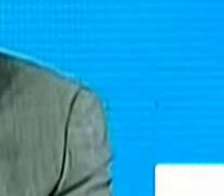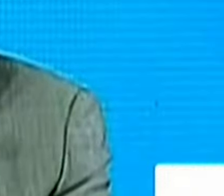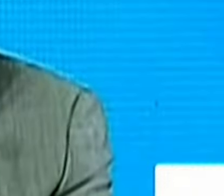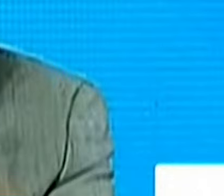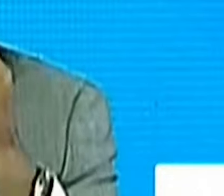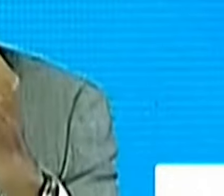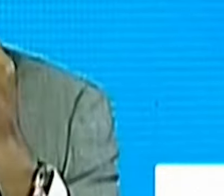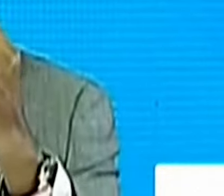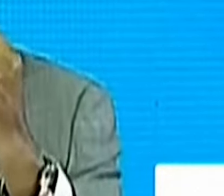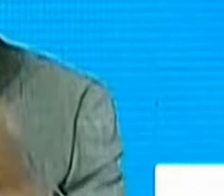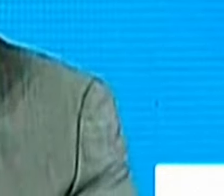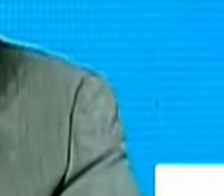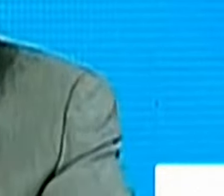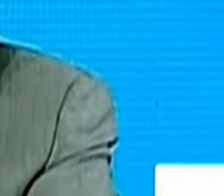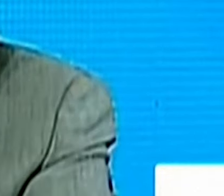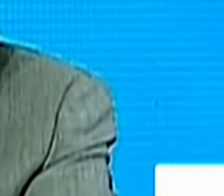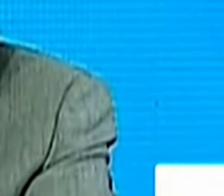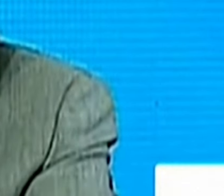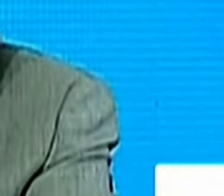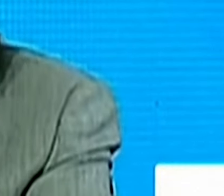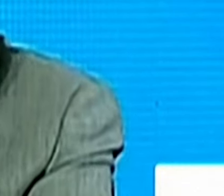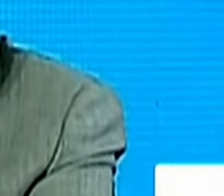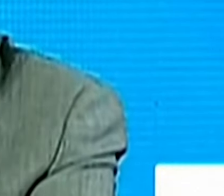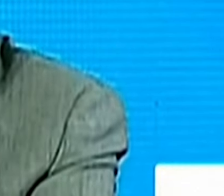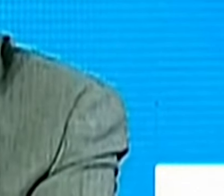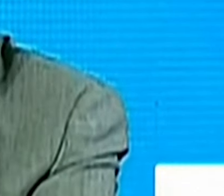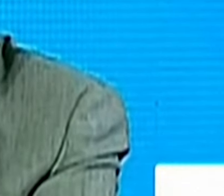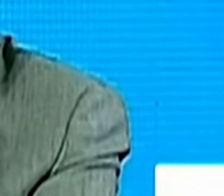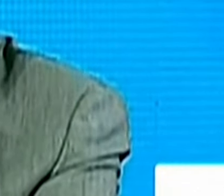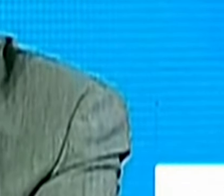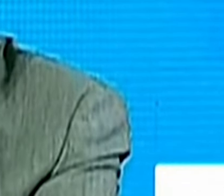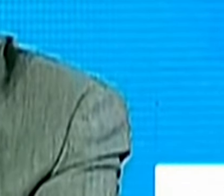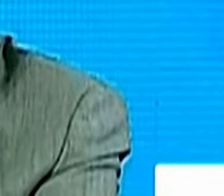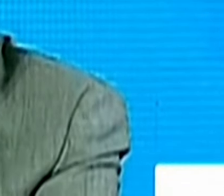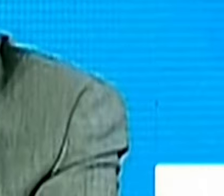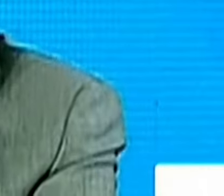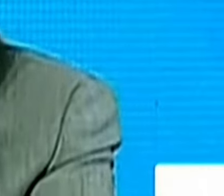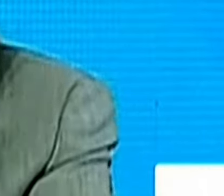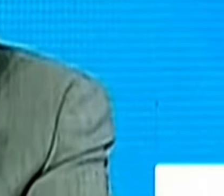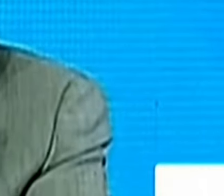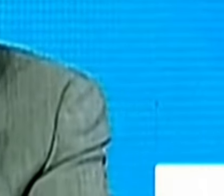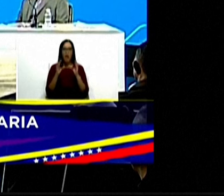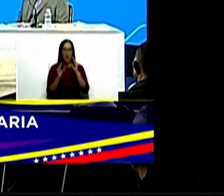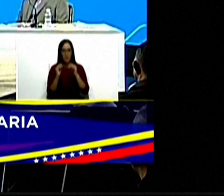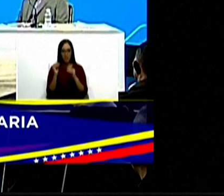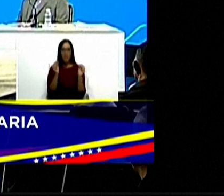estão mortalmente feridos. A afirmação foi feita depois de denúncias do chavismo no poder de planos para